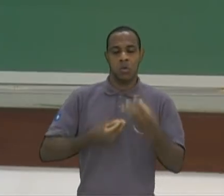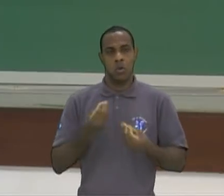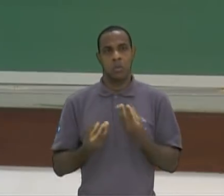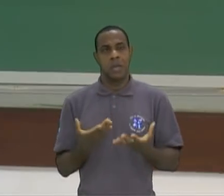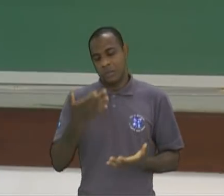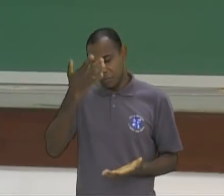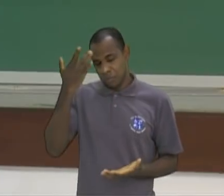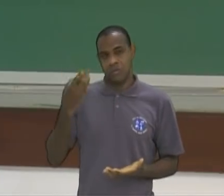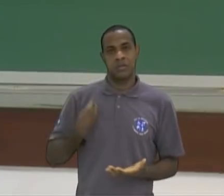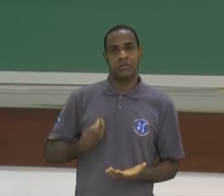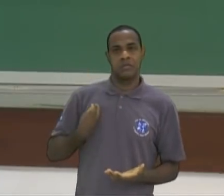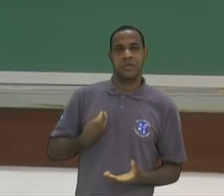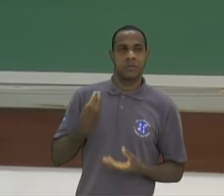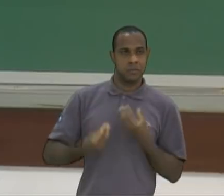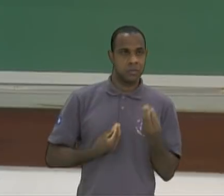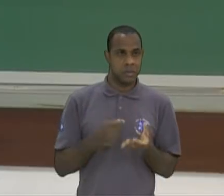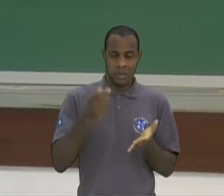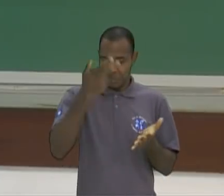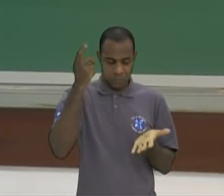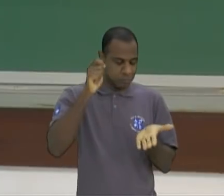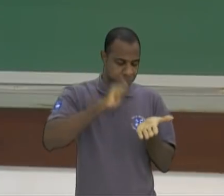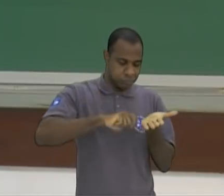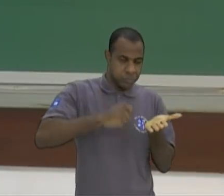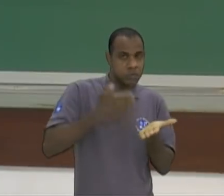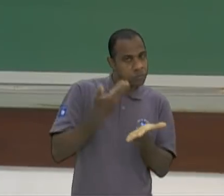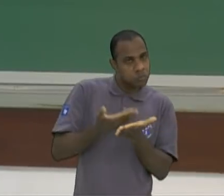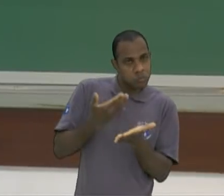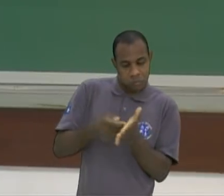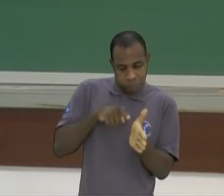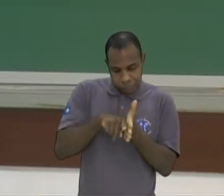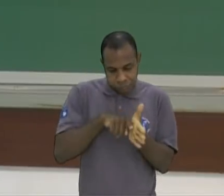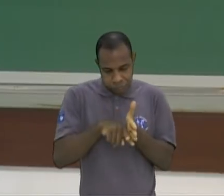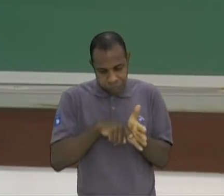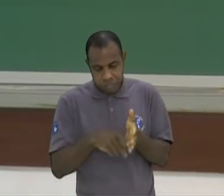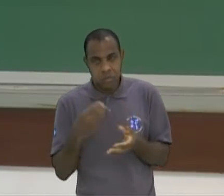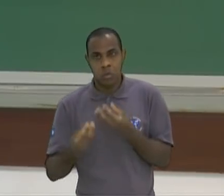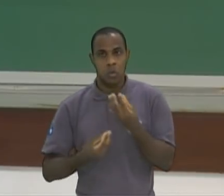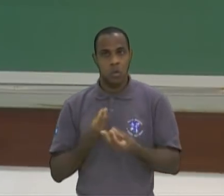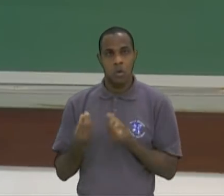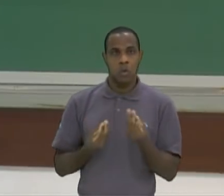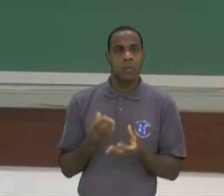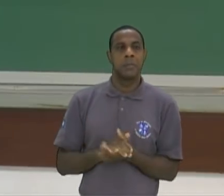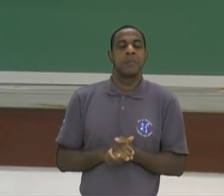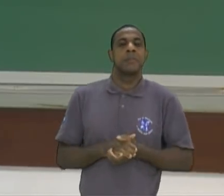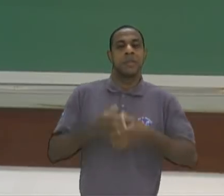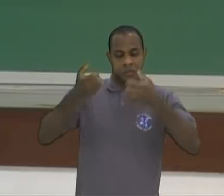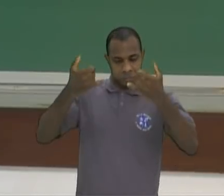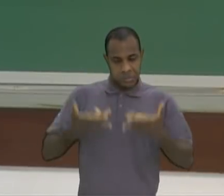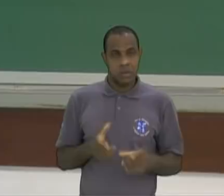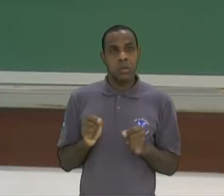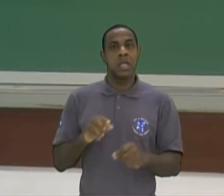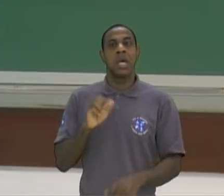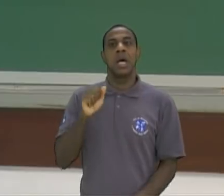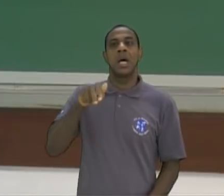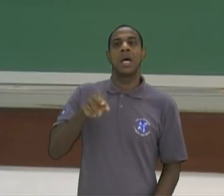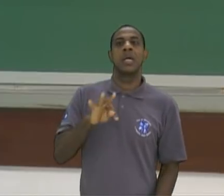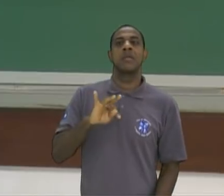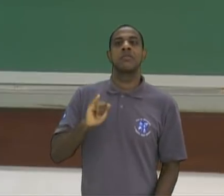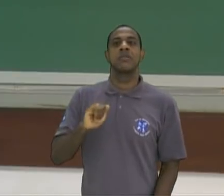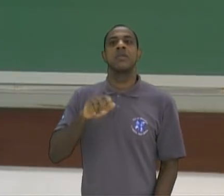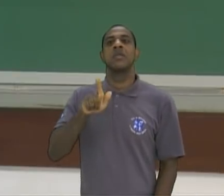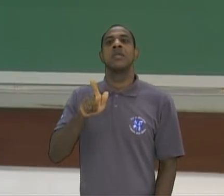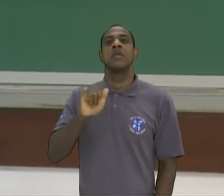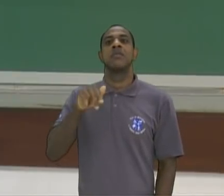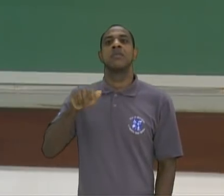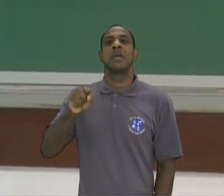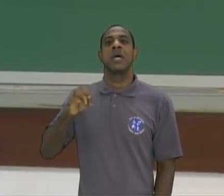acaba retratando, escrevendo, estudando em cima, né? Teorizando a parte da antiginástica, né? Então, ela é uma das precursoras da antiginástica